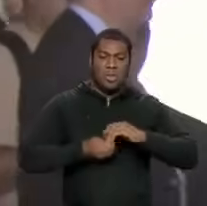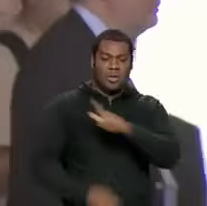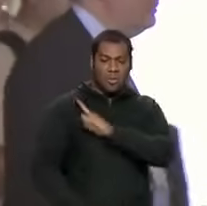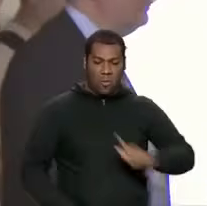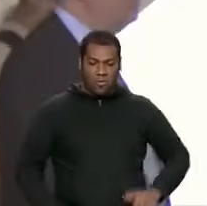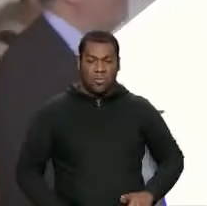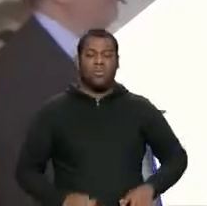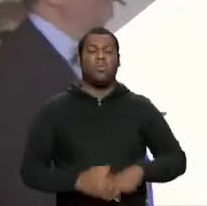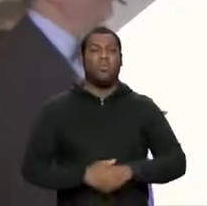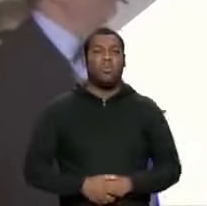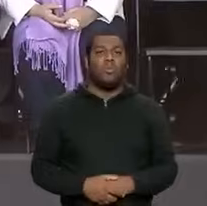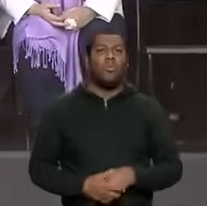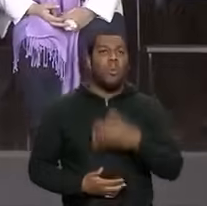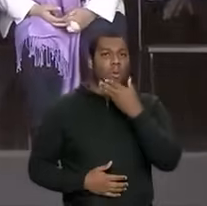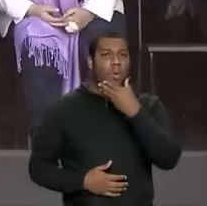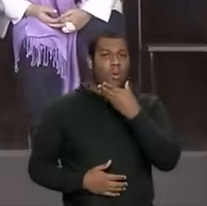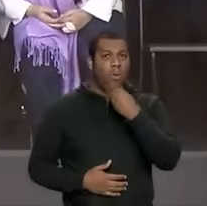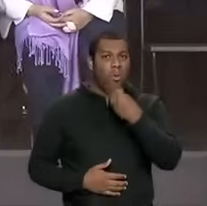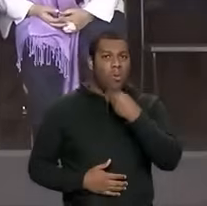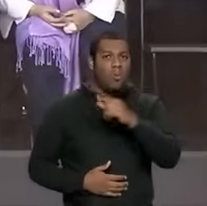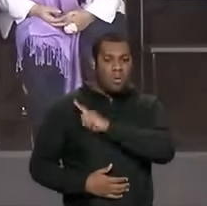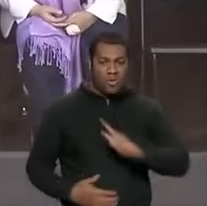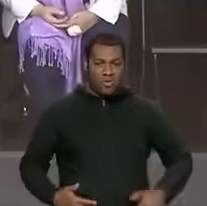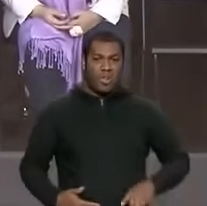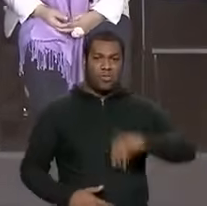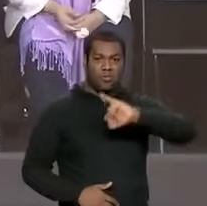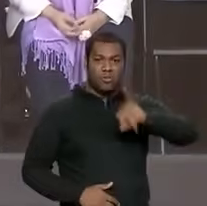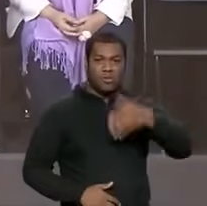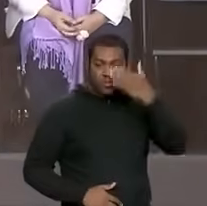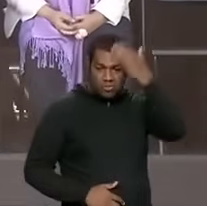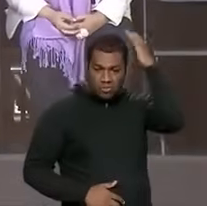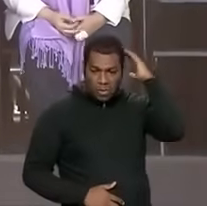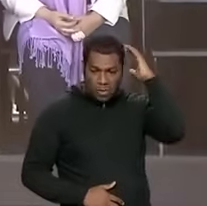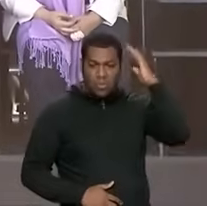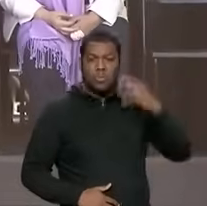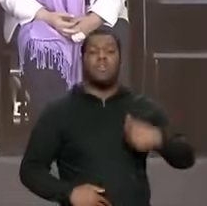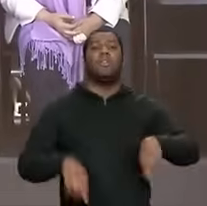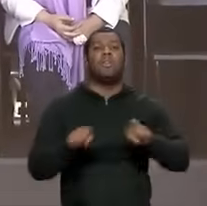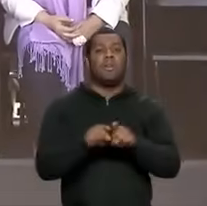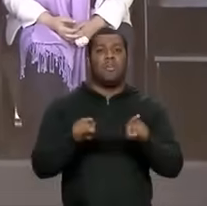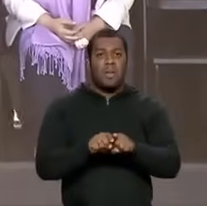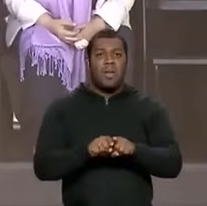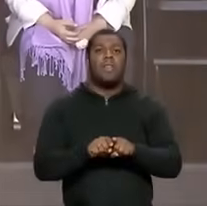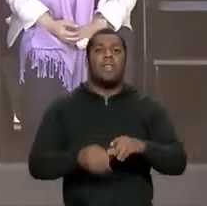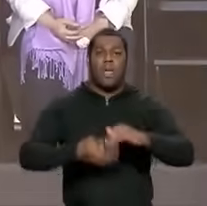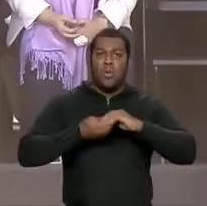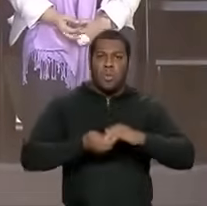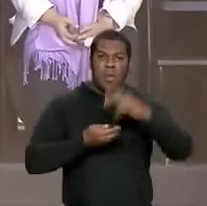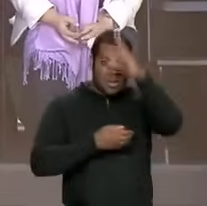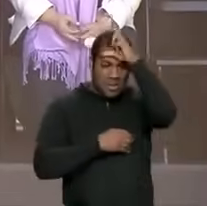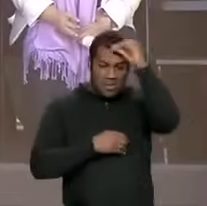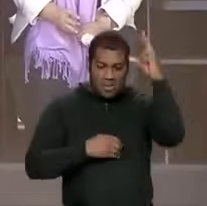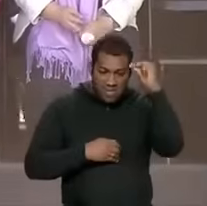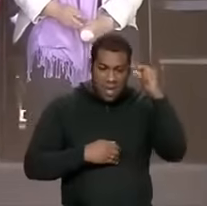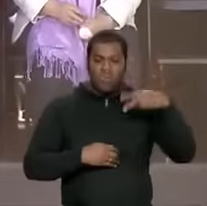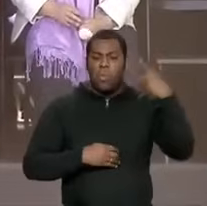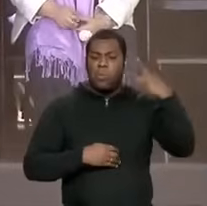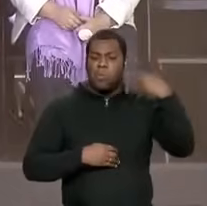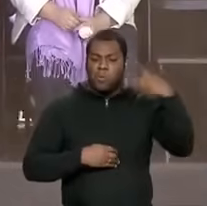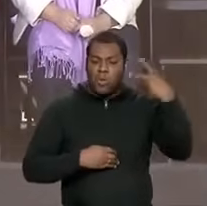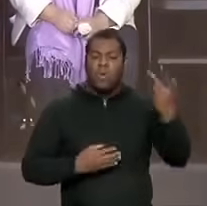aqui o Jerônimo e assim cumprimento prefeitos vereadores para